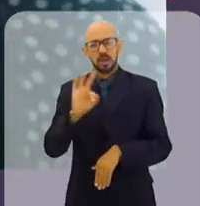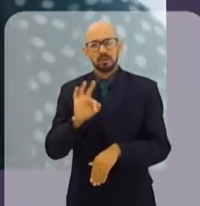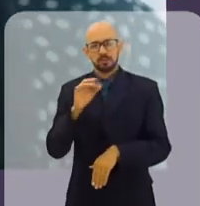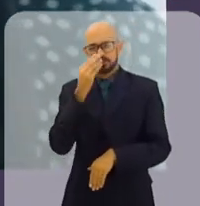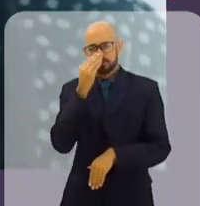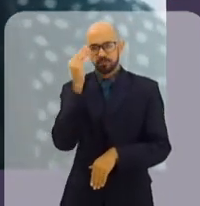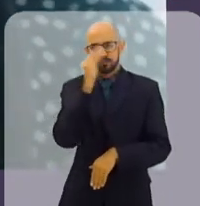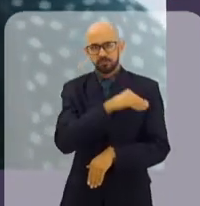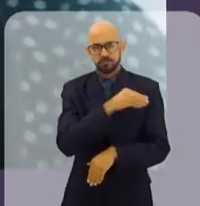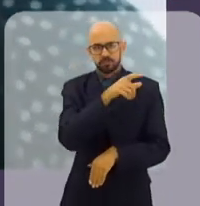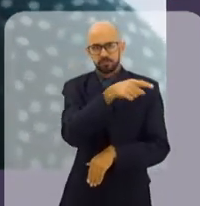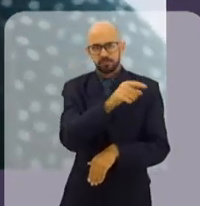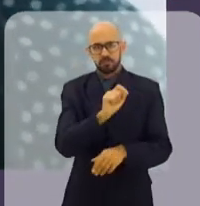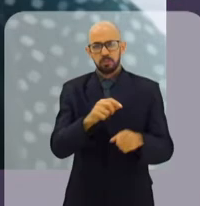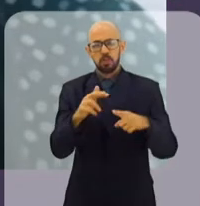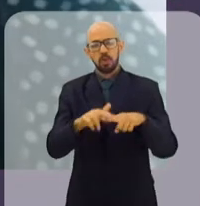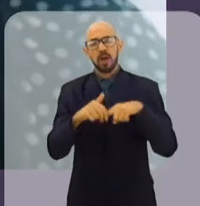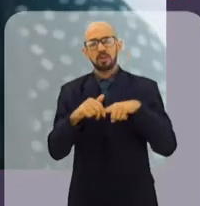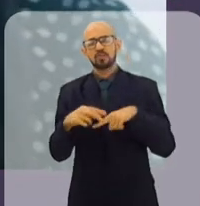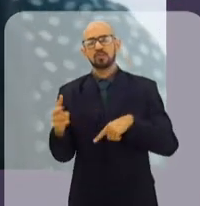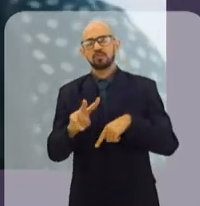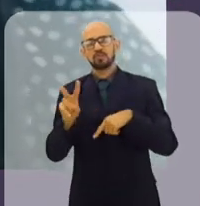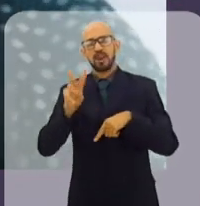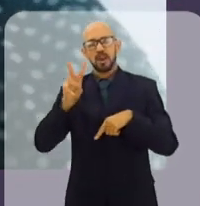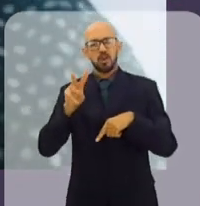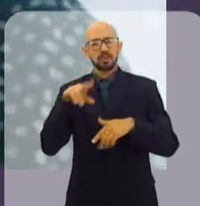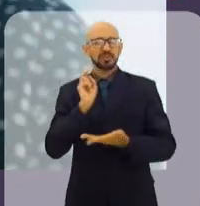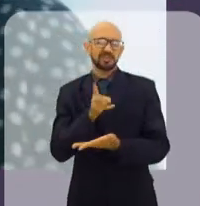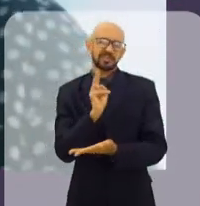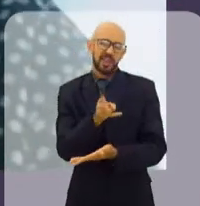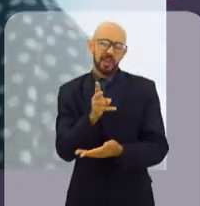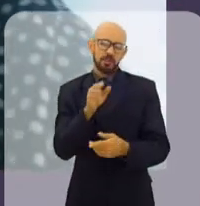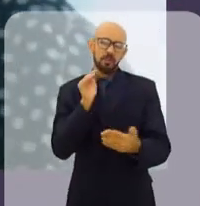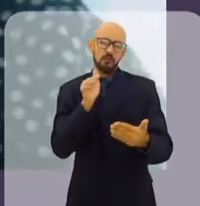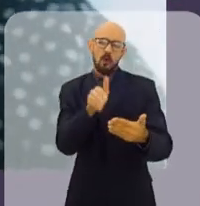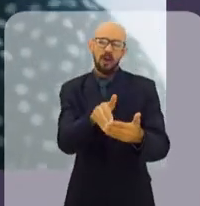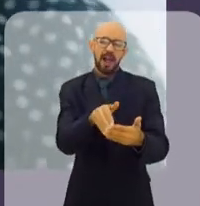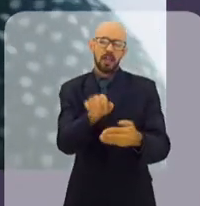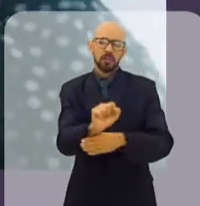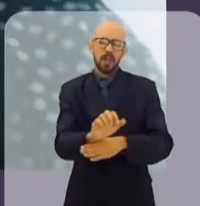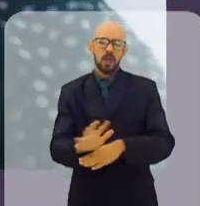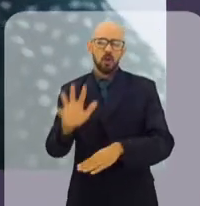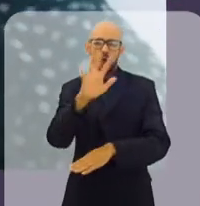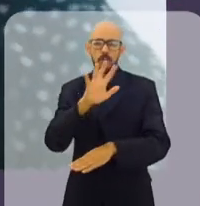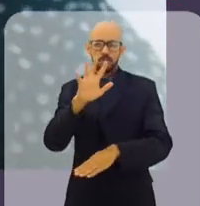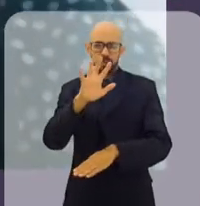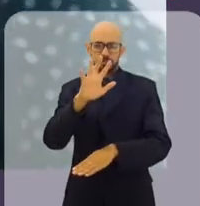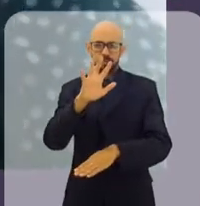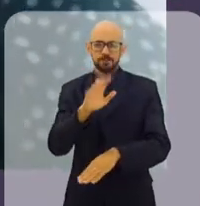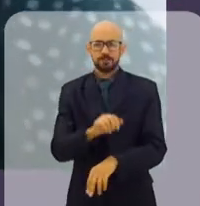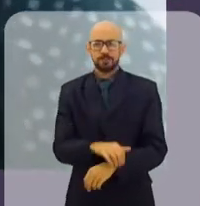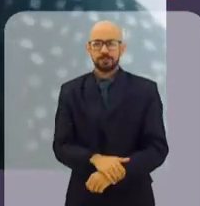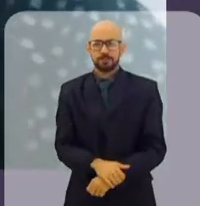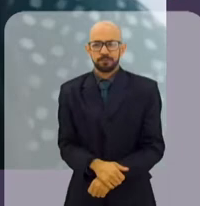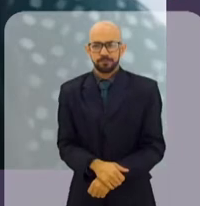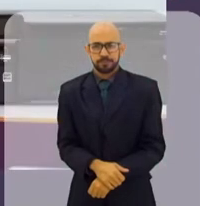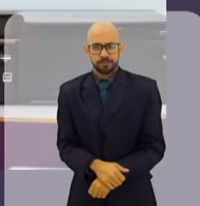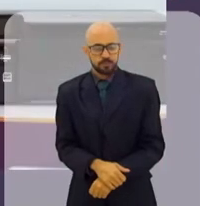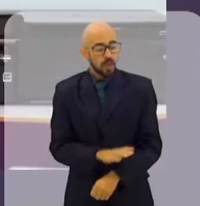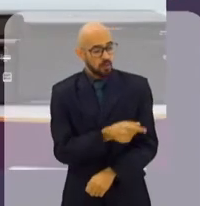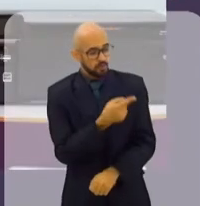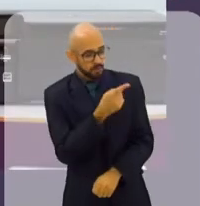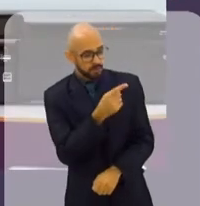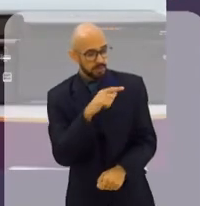marginalizando, por valorizar produções mais eurocêntricas do que africanas. E